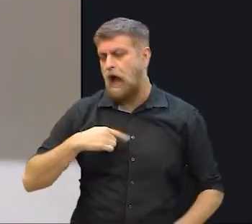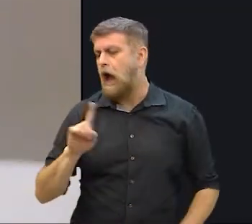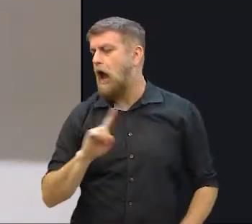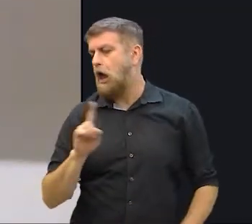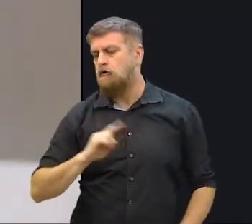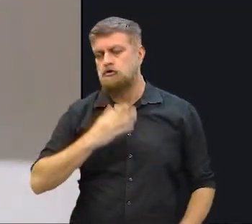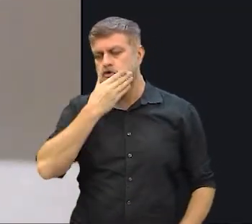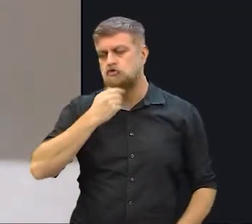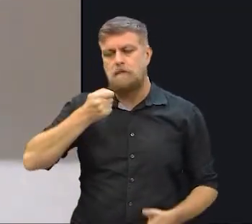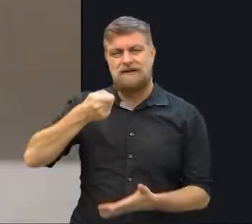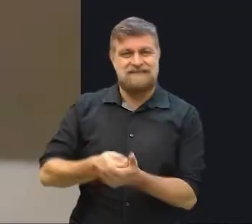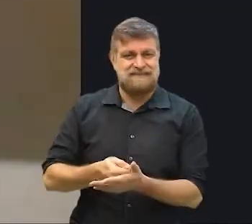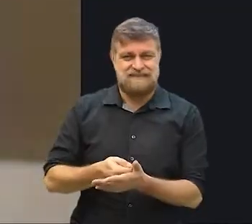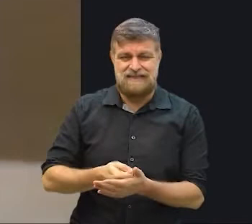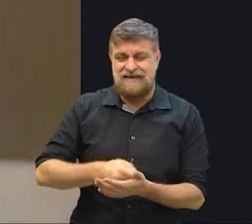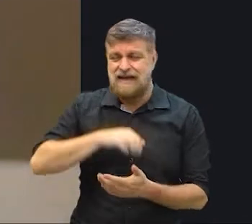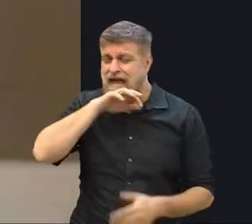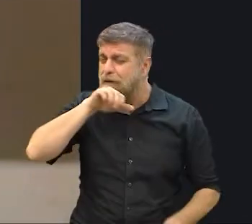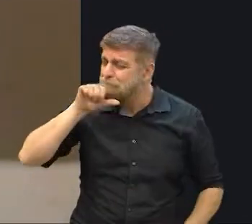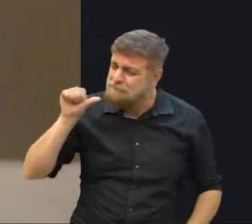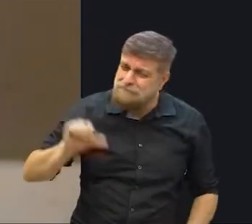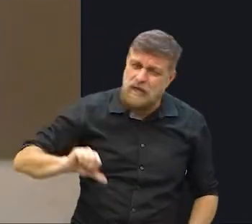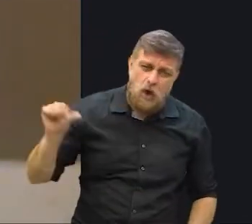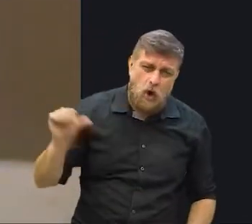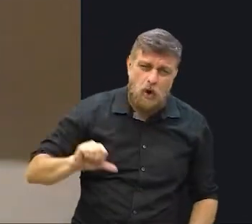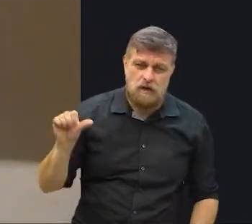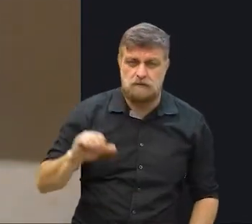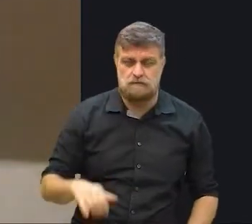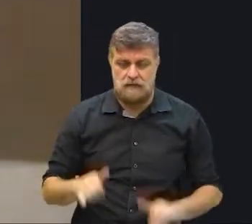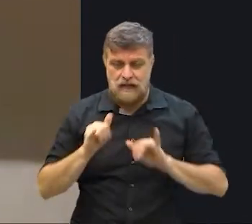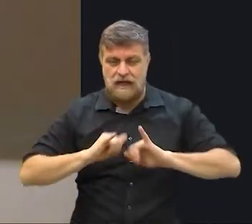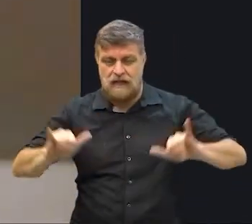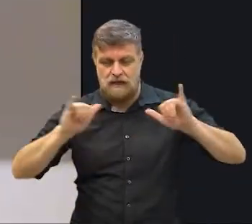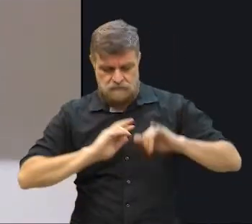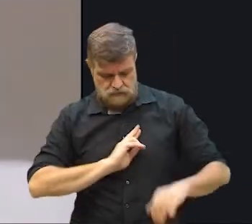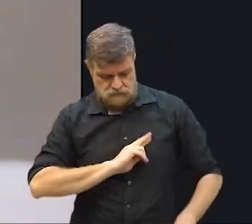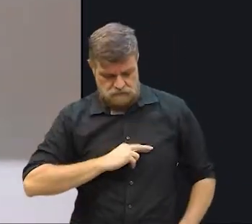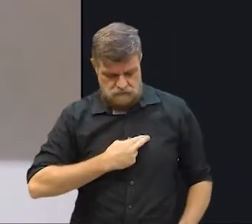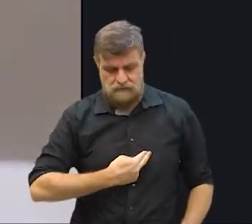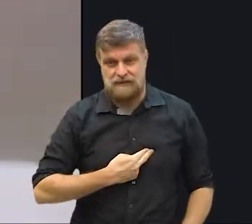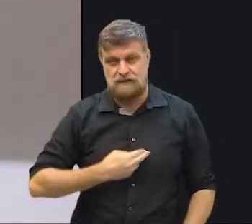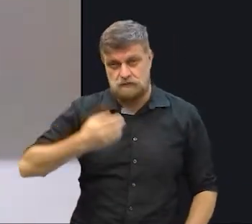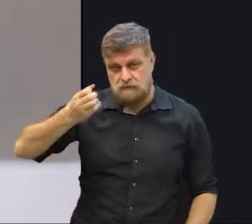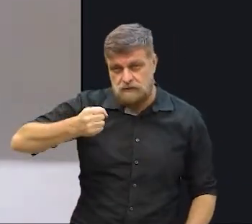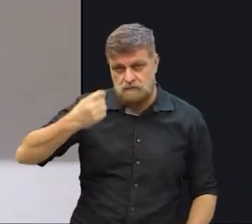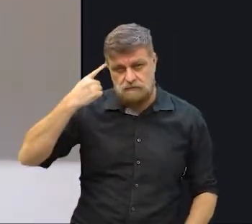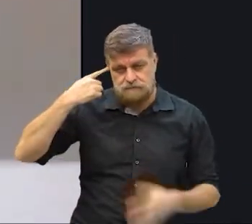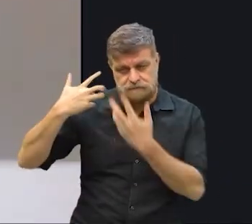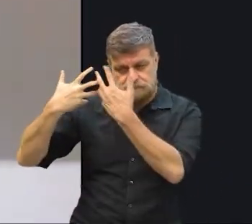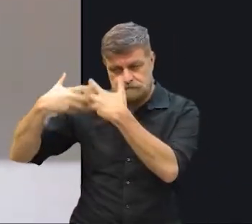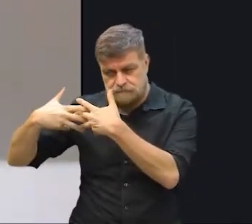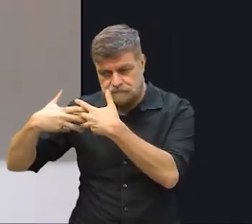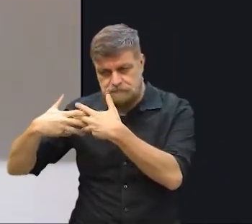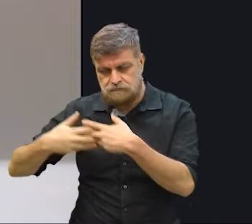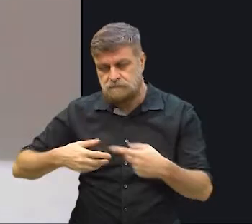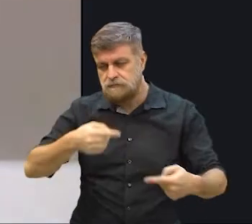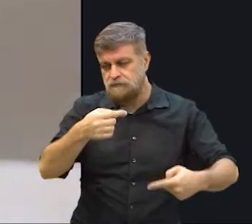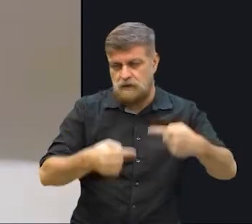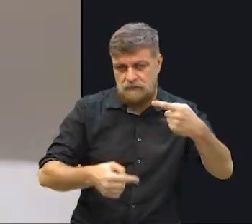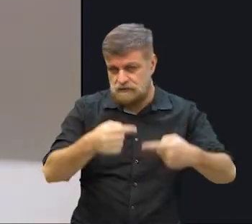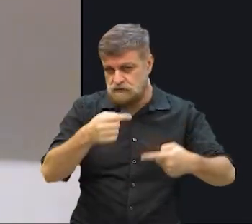que não é machista é piorar a situação. A campanha do Laço Branco é uma reflexão, é